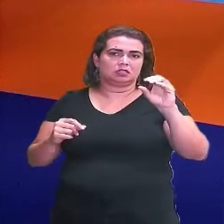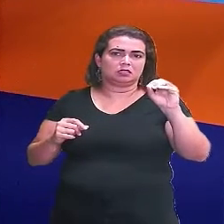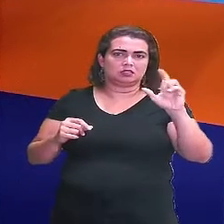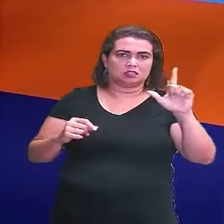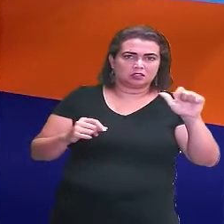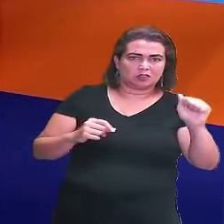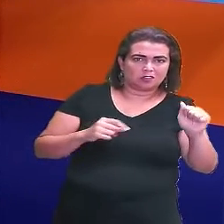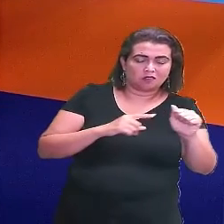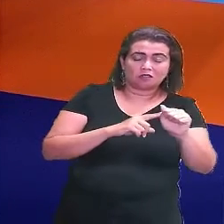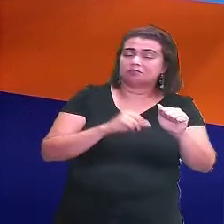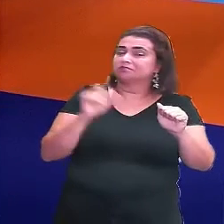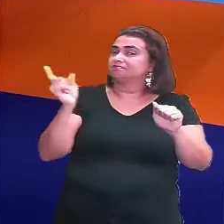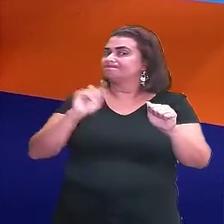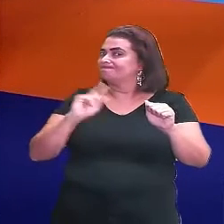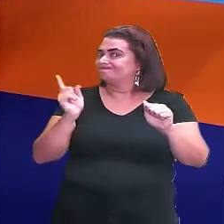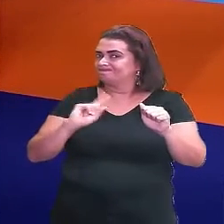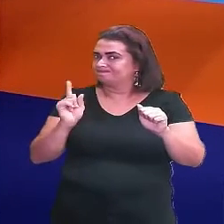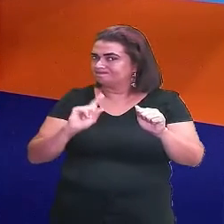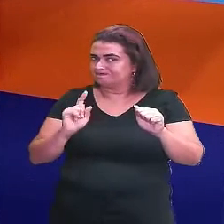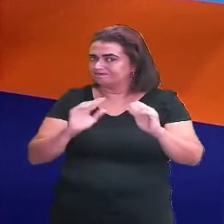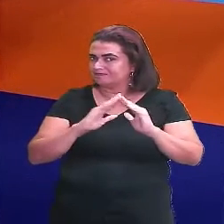Escola. Também não.